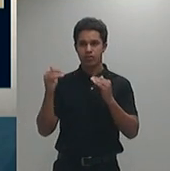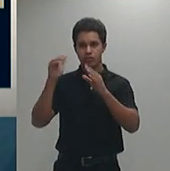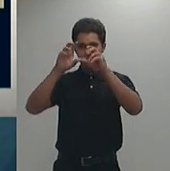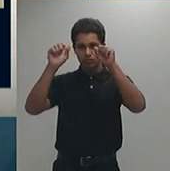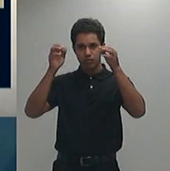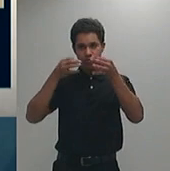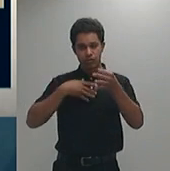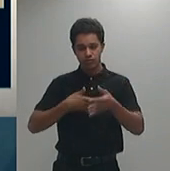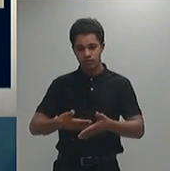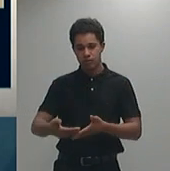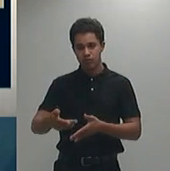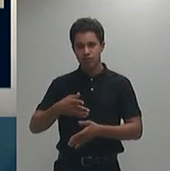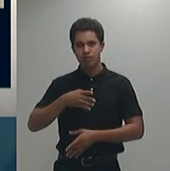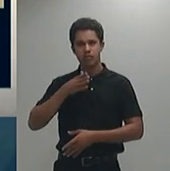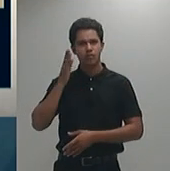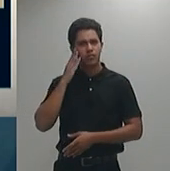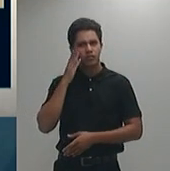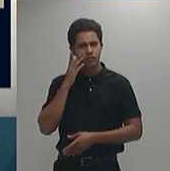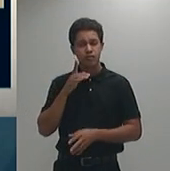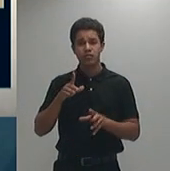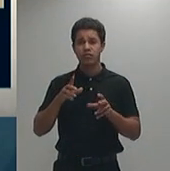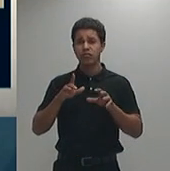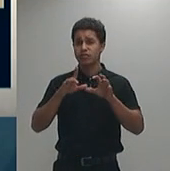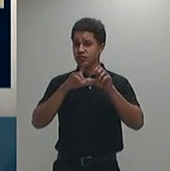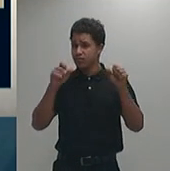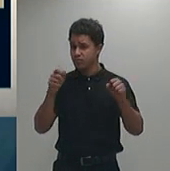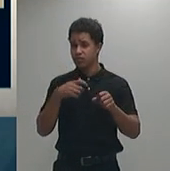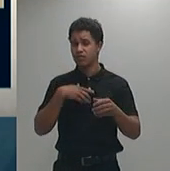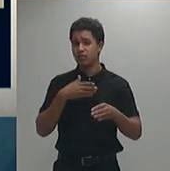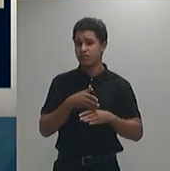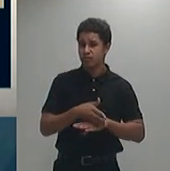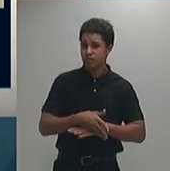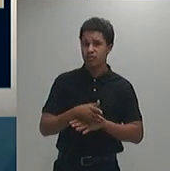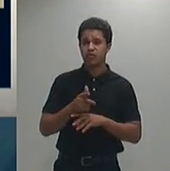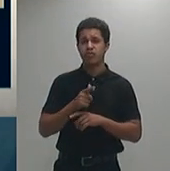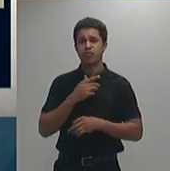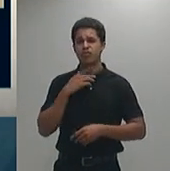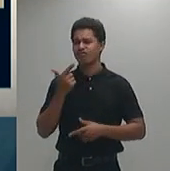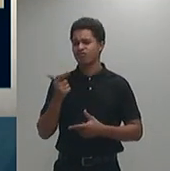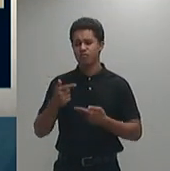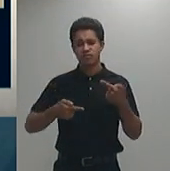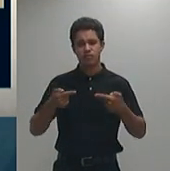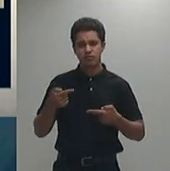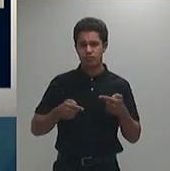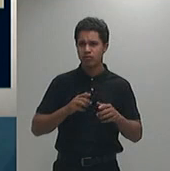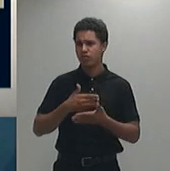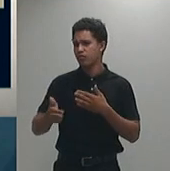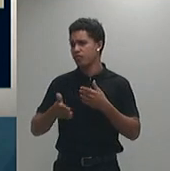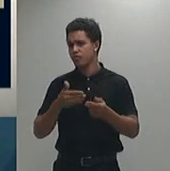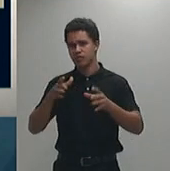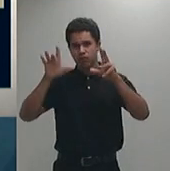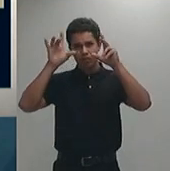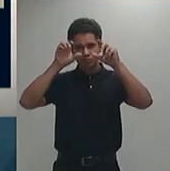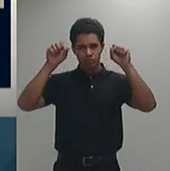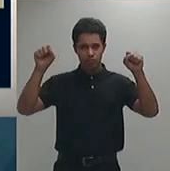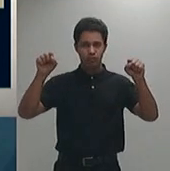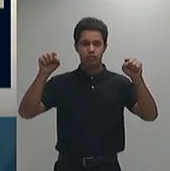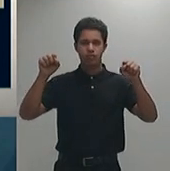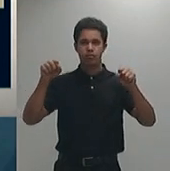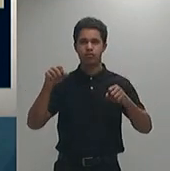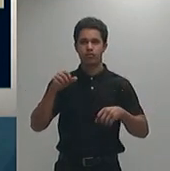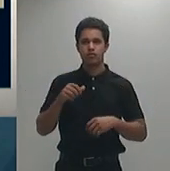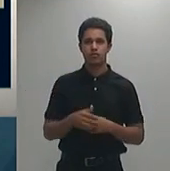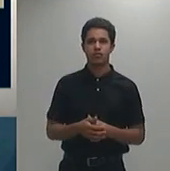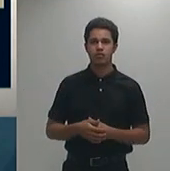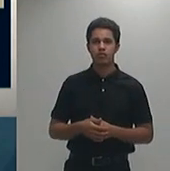que o tribunal arbitral se insere indiscutivelmente Na expressão quaisquer tribunais constante do artigo 105 um de da